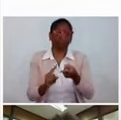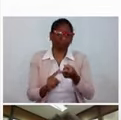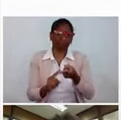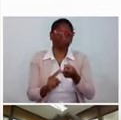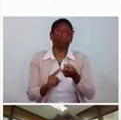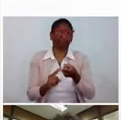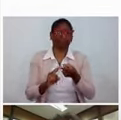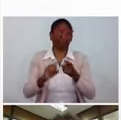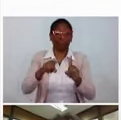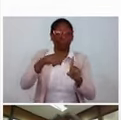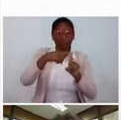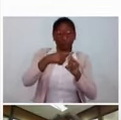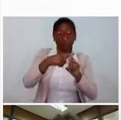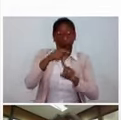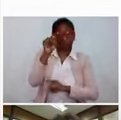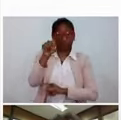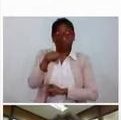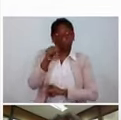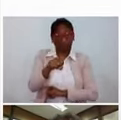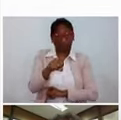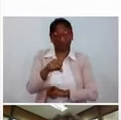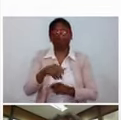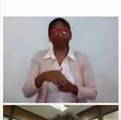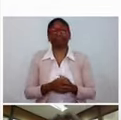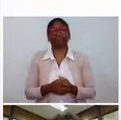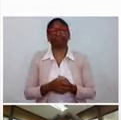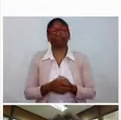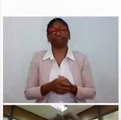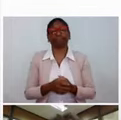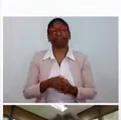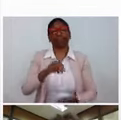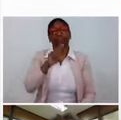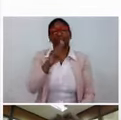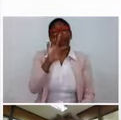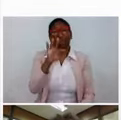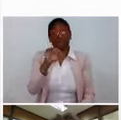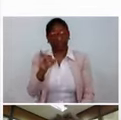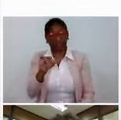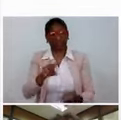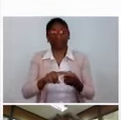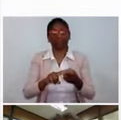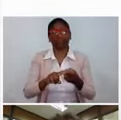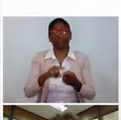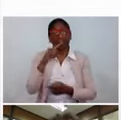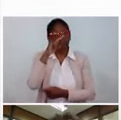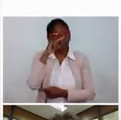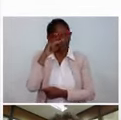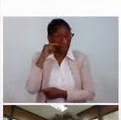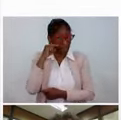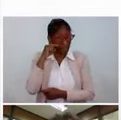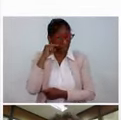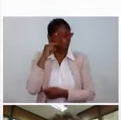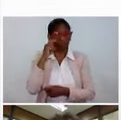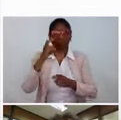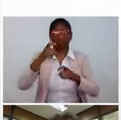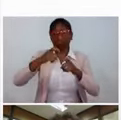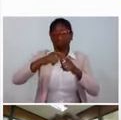casos confirmados, em preto, os confirmados em UTI, em amarelo, os confirmados em leitos